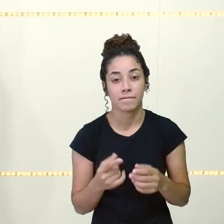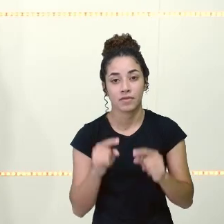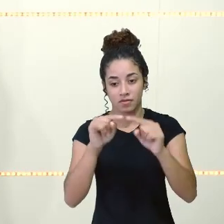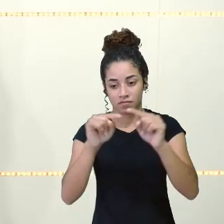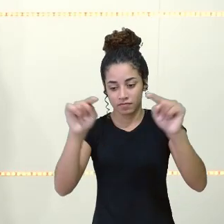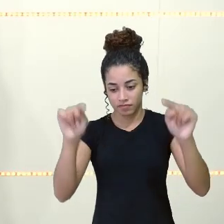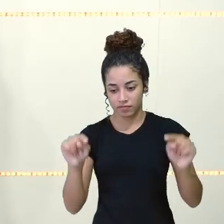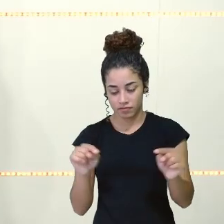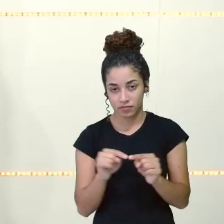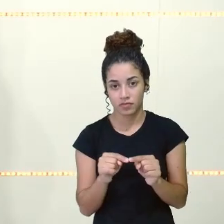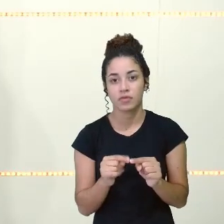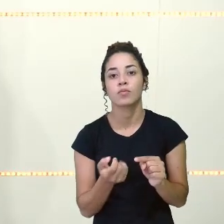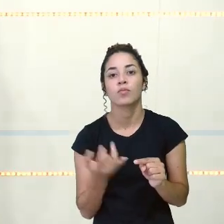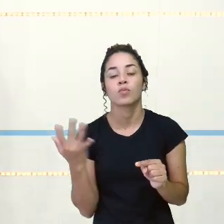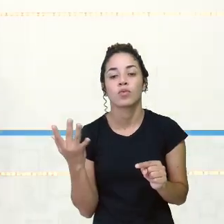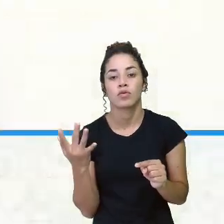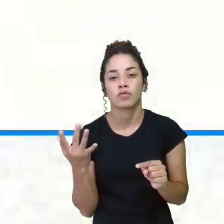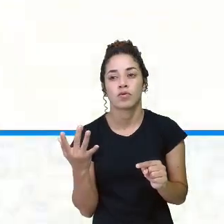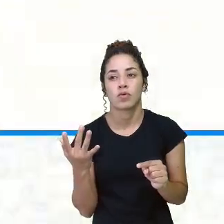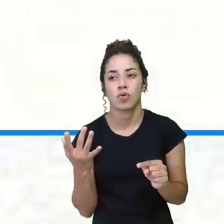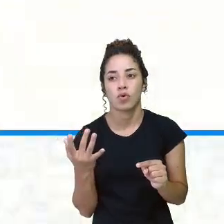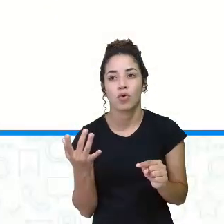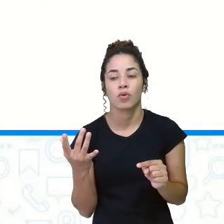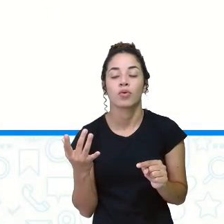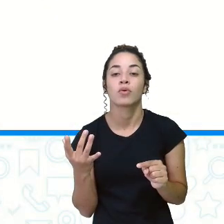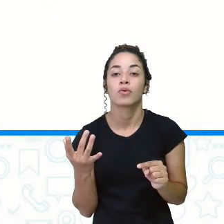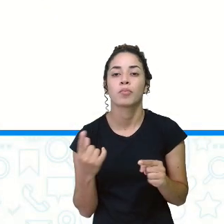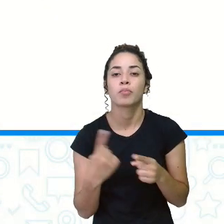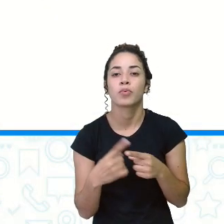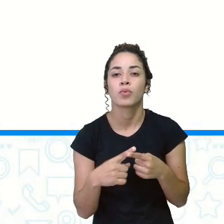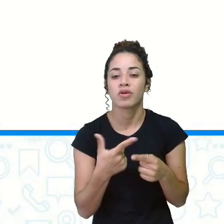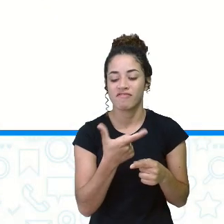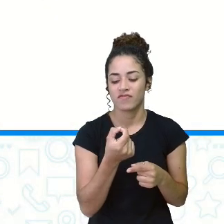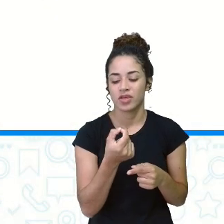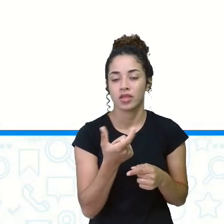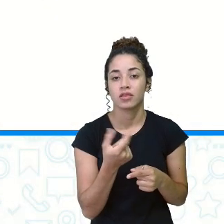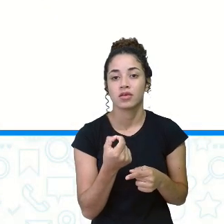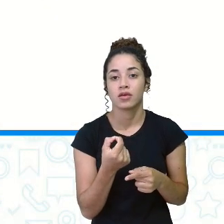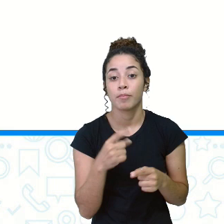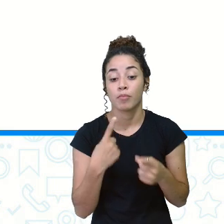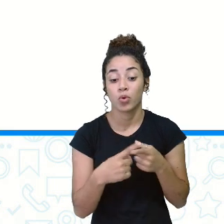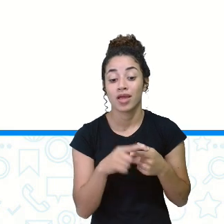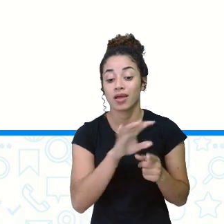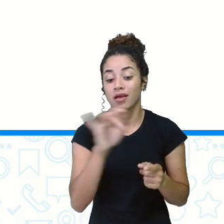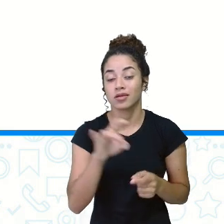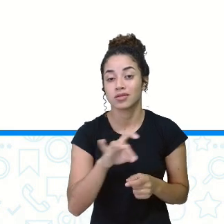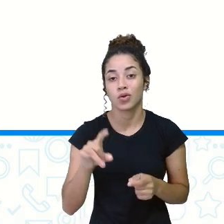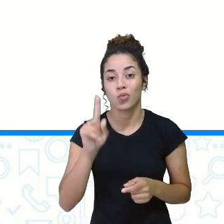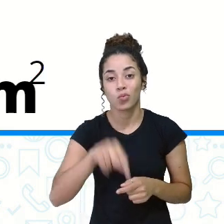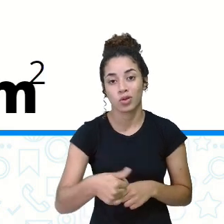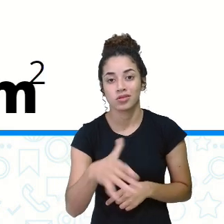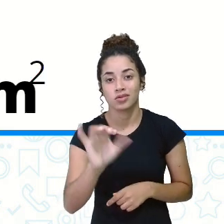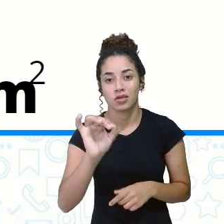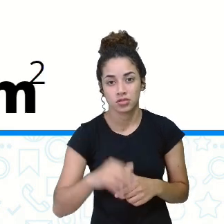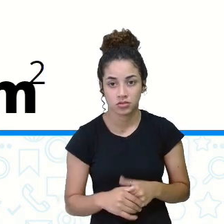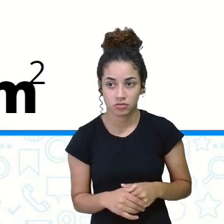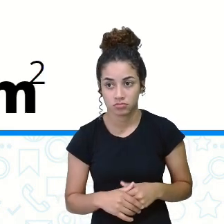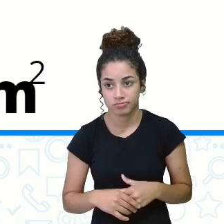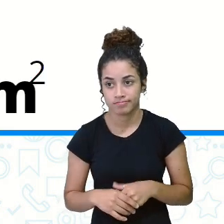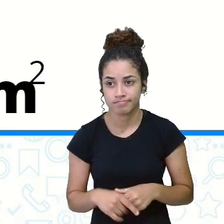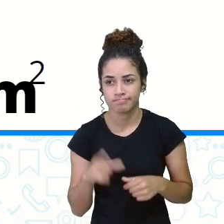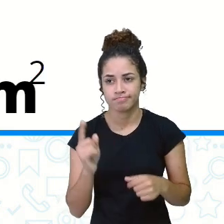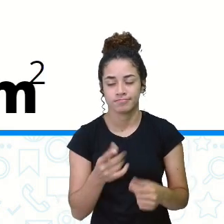fazer também, ó, base vezes altura. Por que 20? Porque cada um deles vale 10. Eu fazendo uma